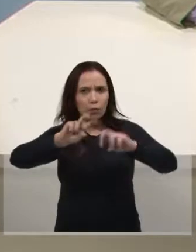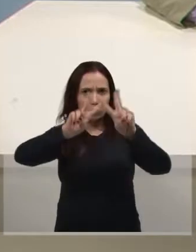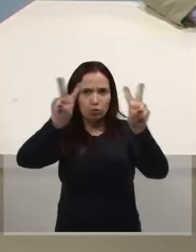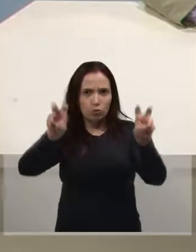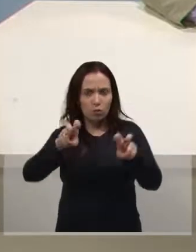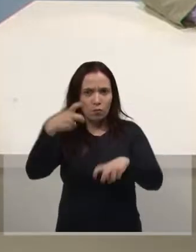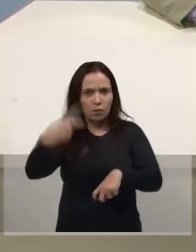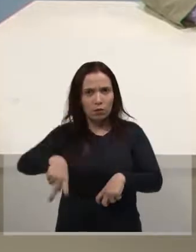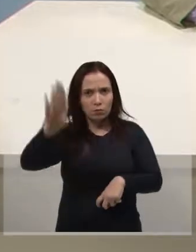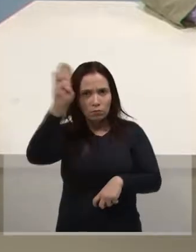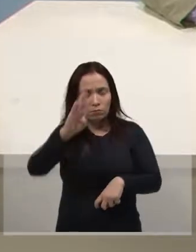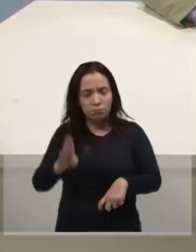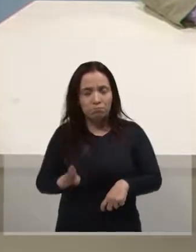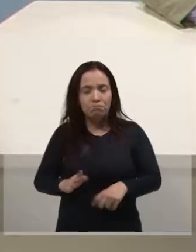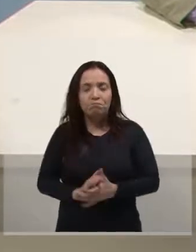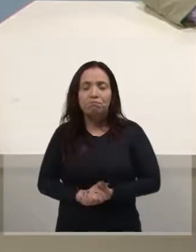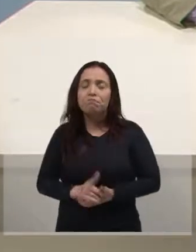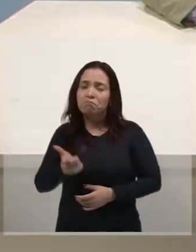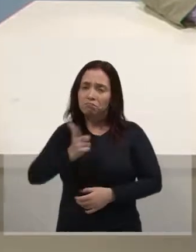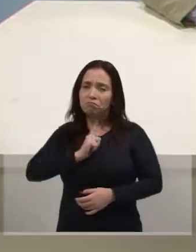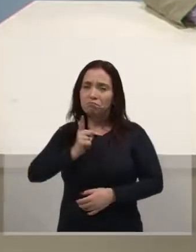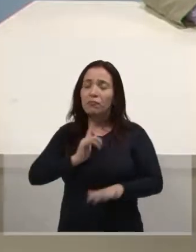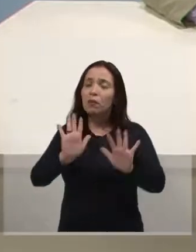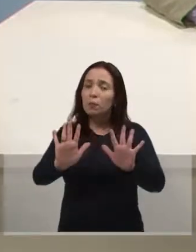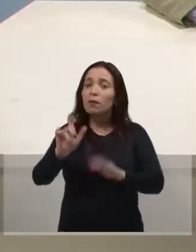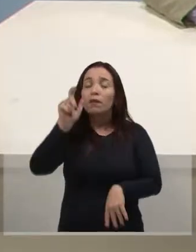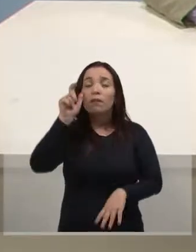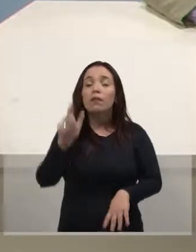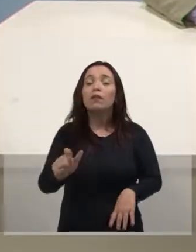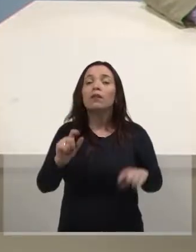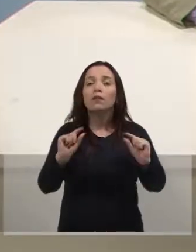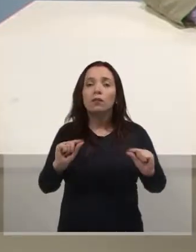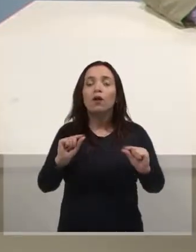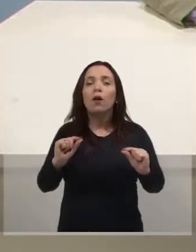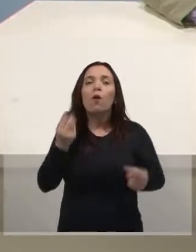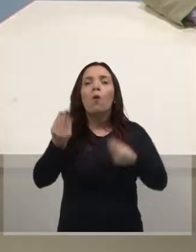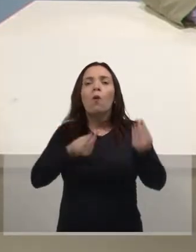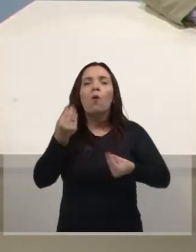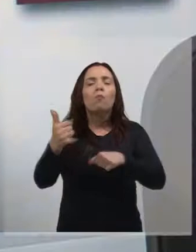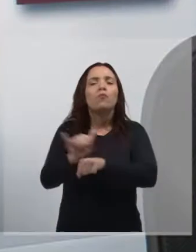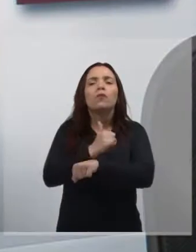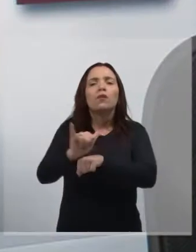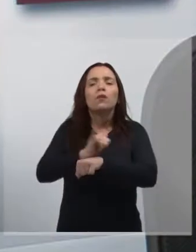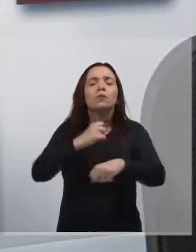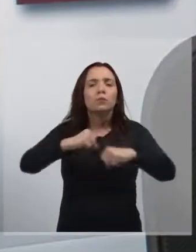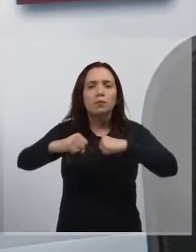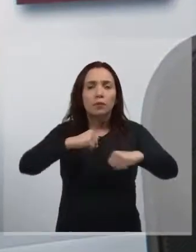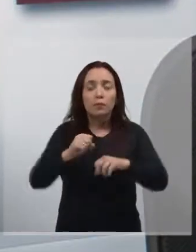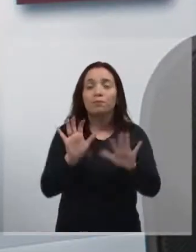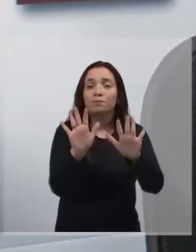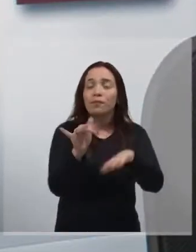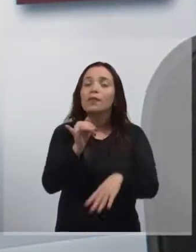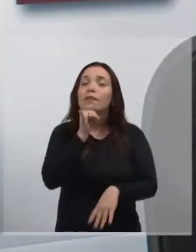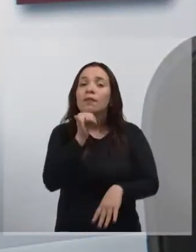país? Tem. Agora, é interessante, qual mecanismo se debater? Por quê? Vamos